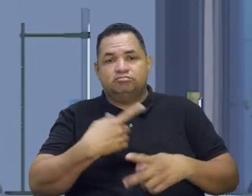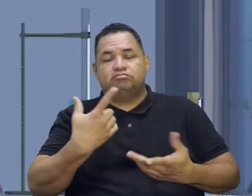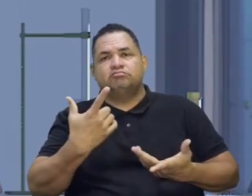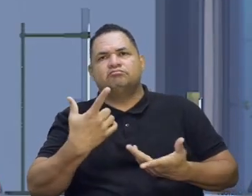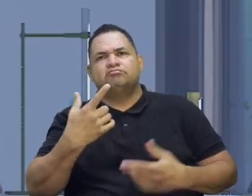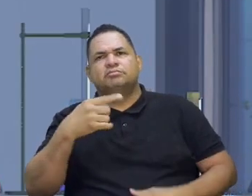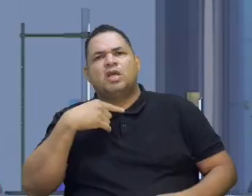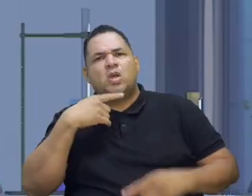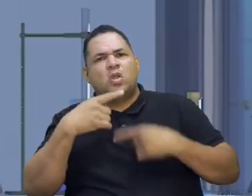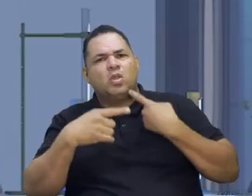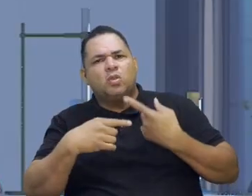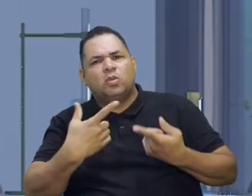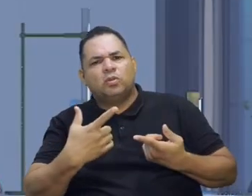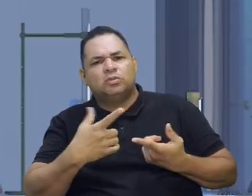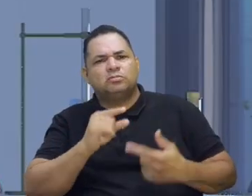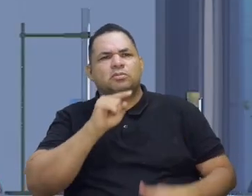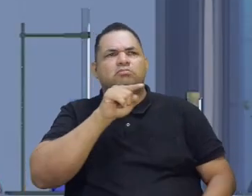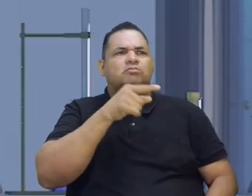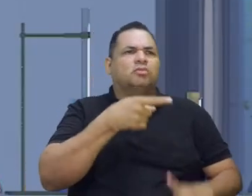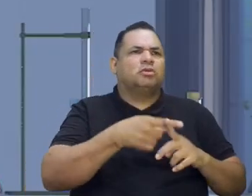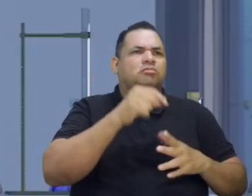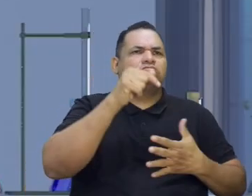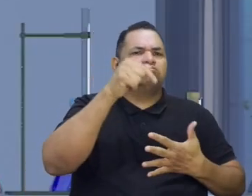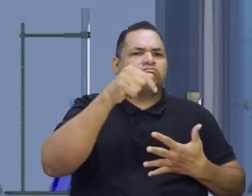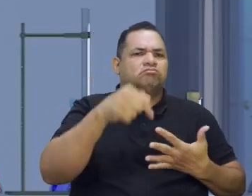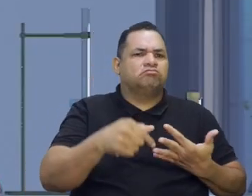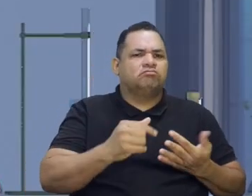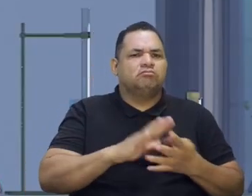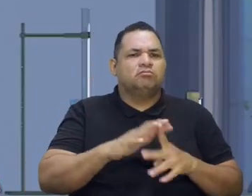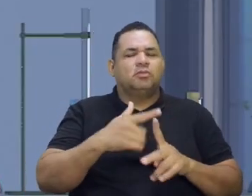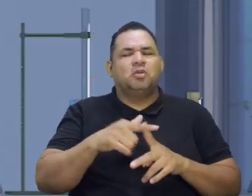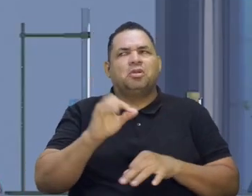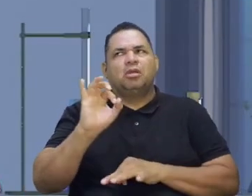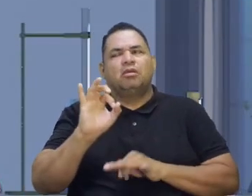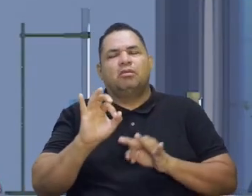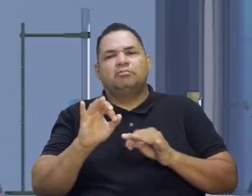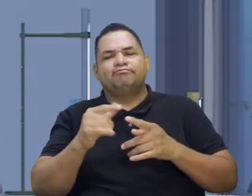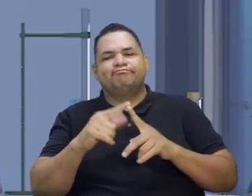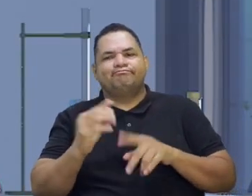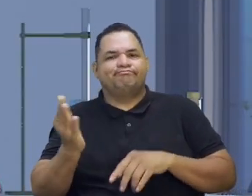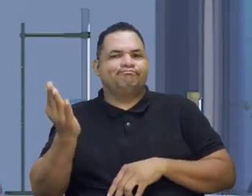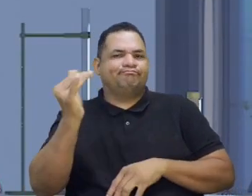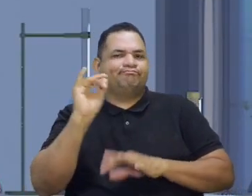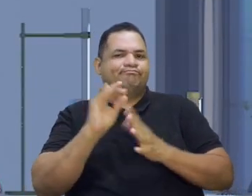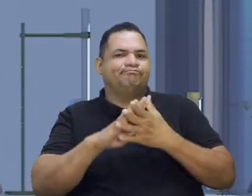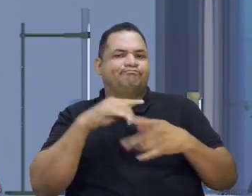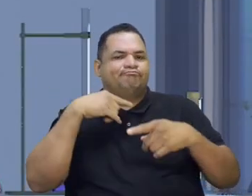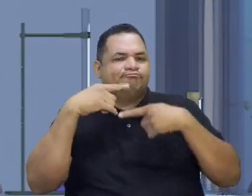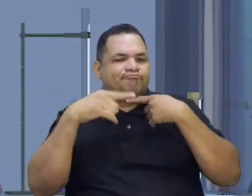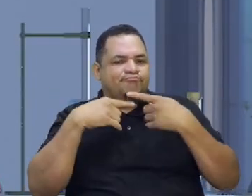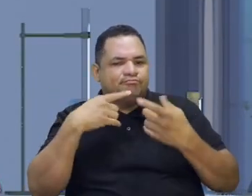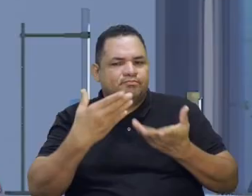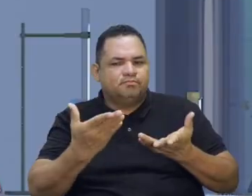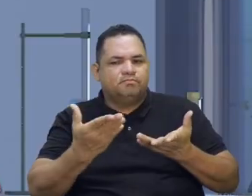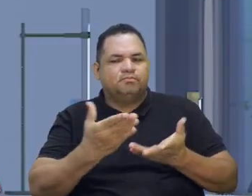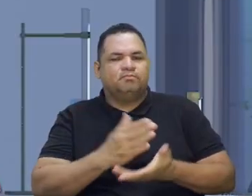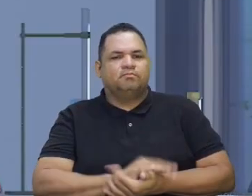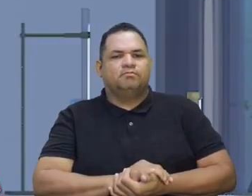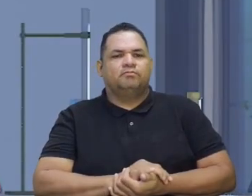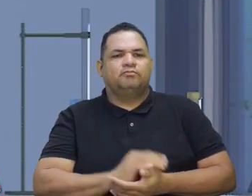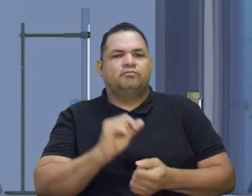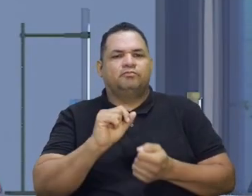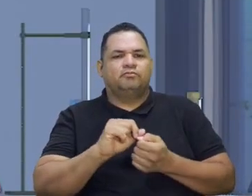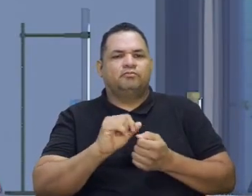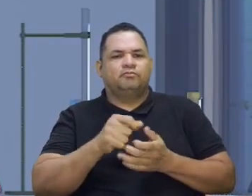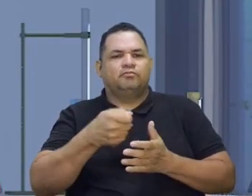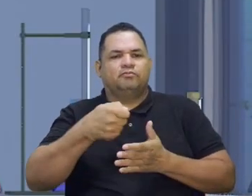questionar. E por que aquela alternativa lá não poderia ser a correta? Vamos lá para a gente tirar qualquer dúvida e